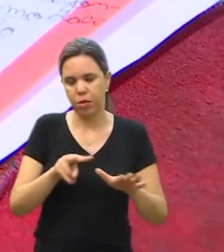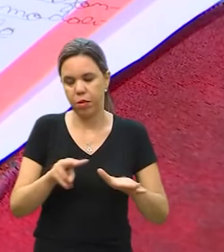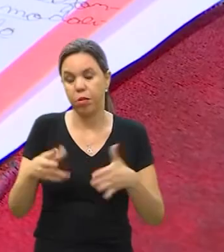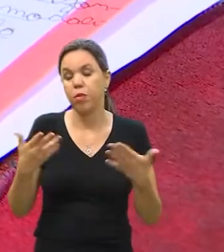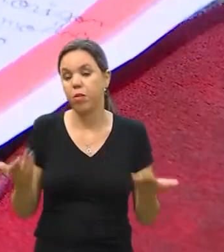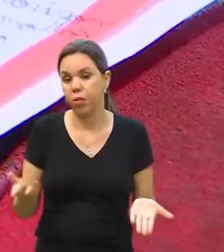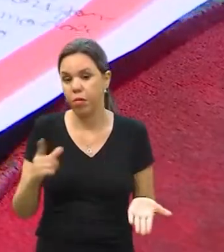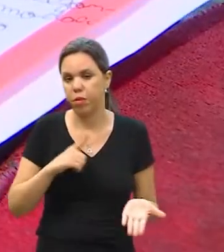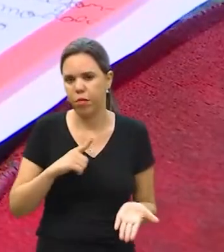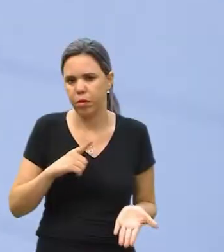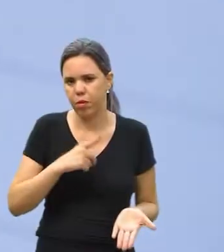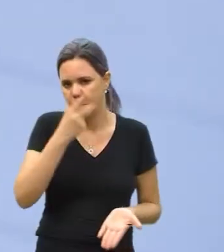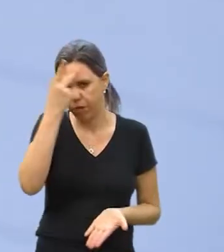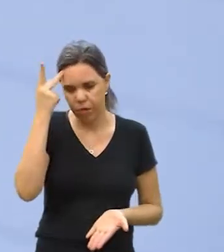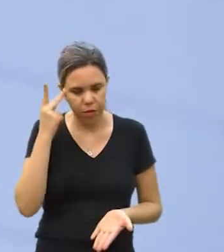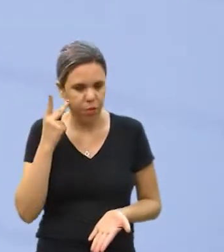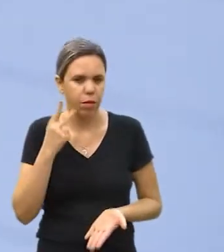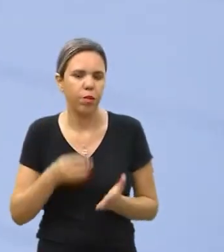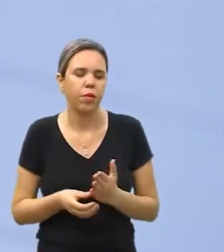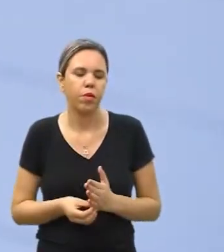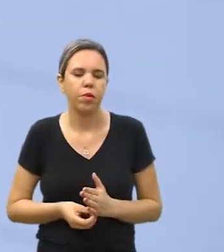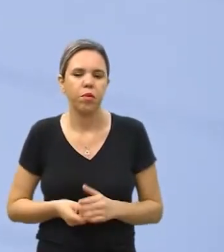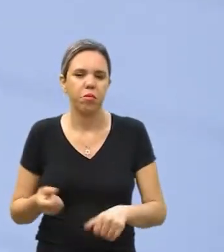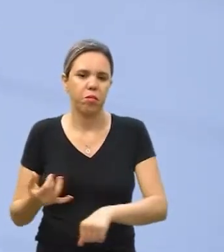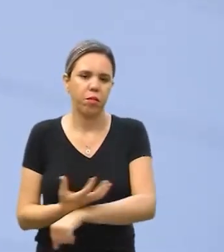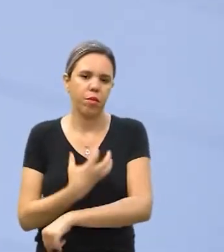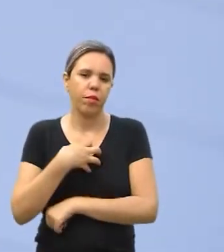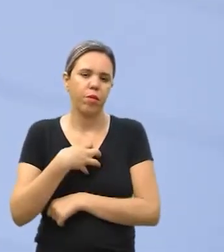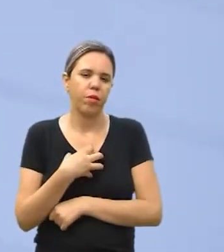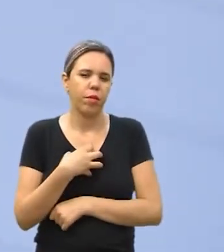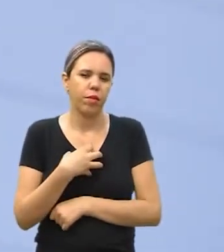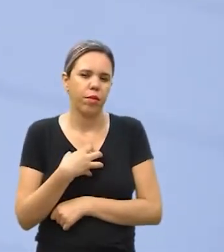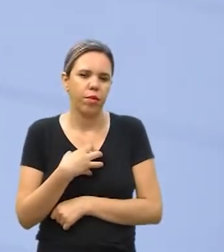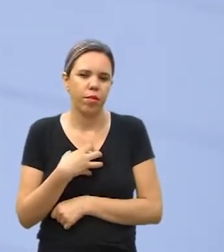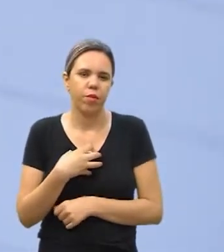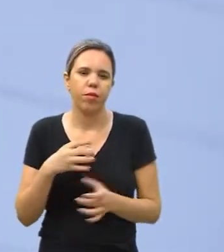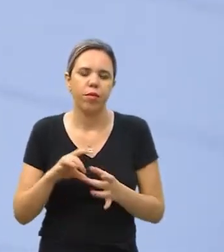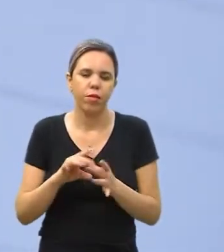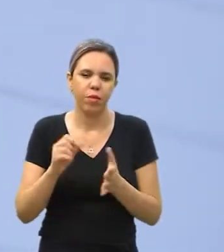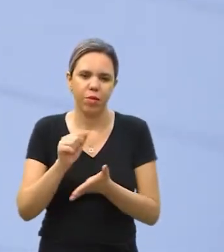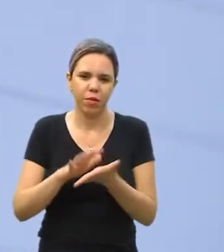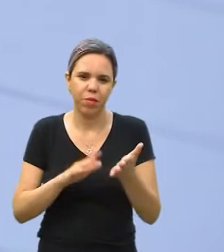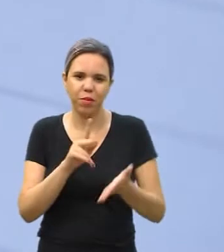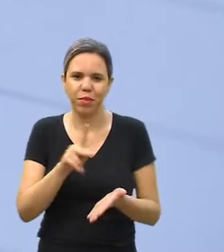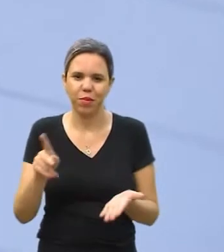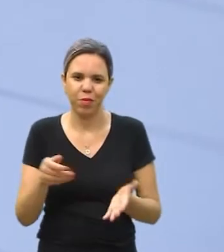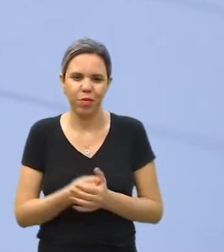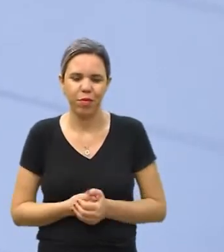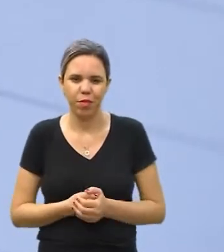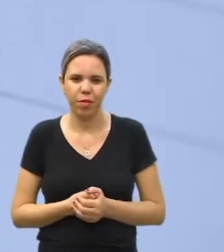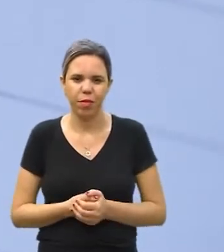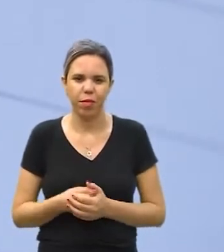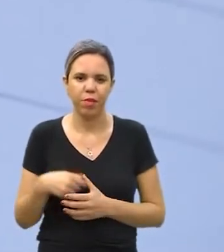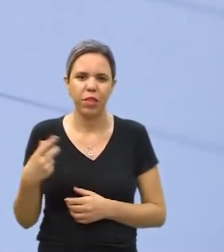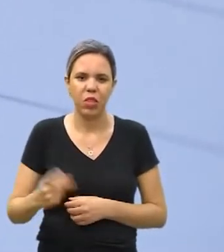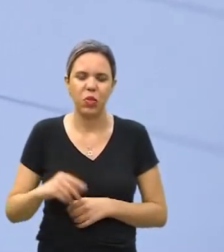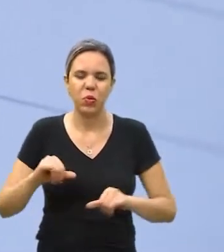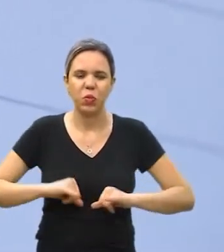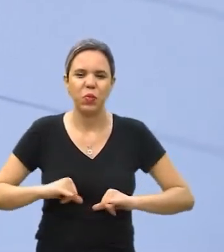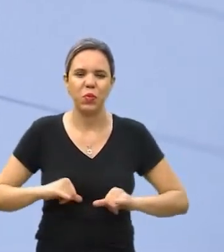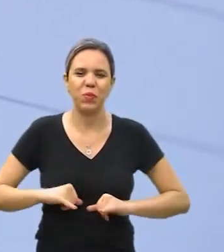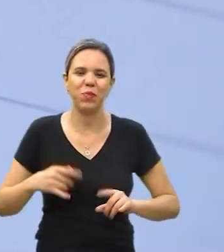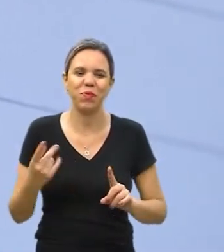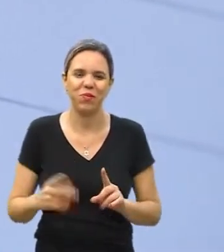E ainda tem aqueles que apelam para o lado emocional. Libera atividade aí, professor, porque vou apanhar ou ficar